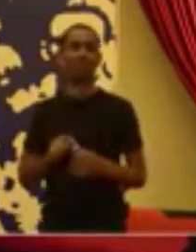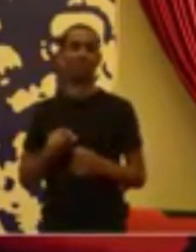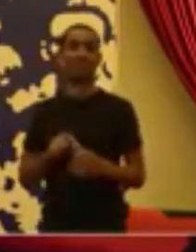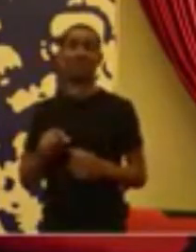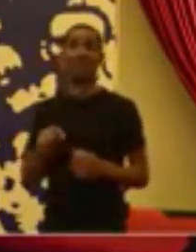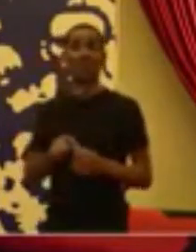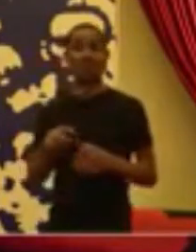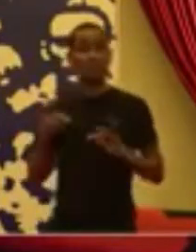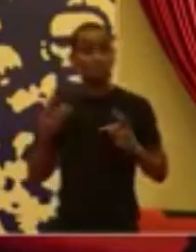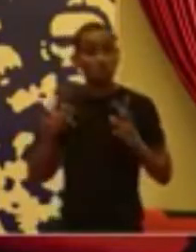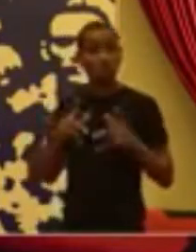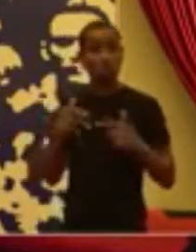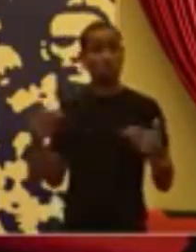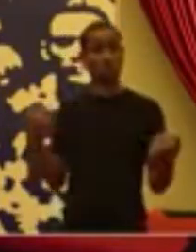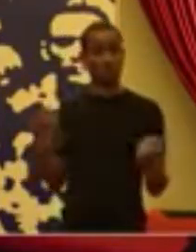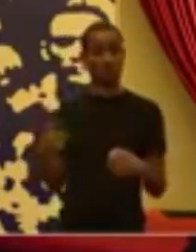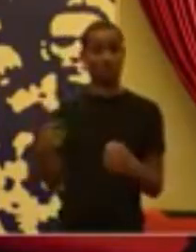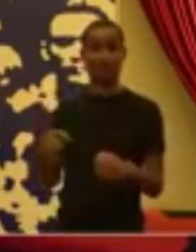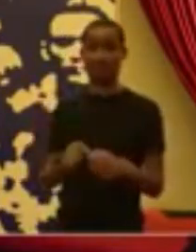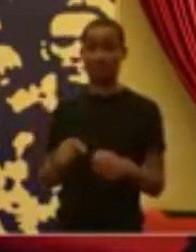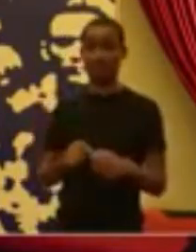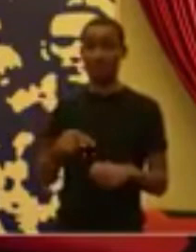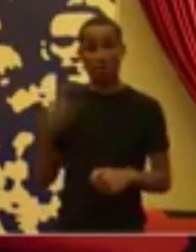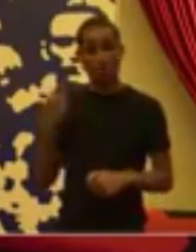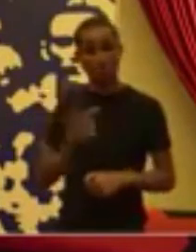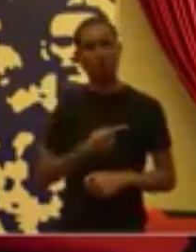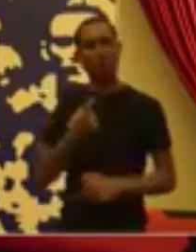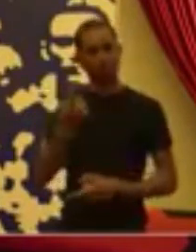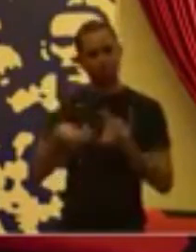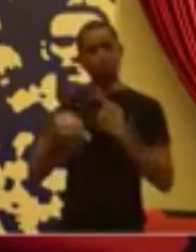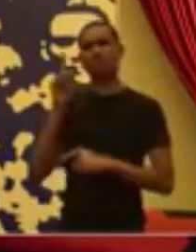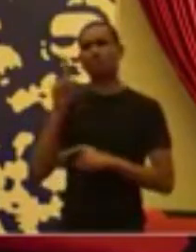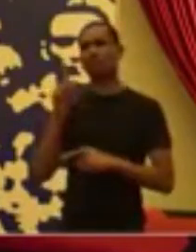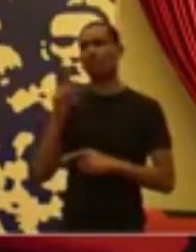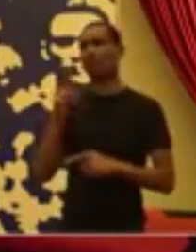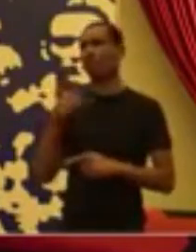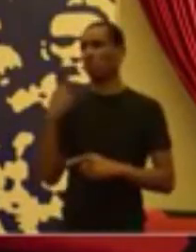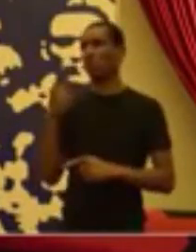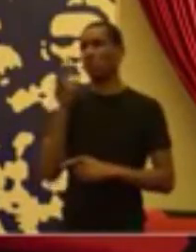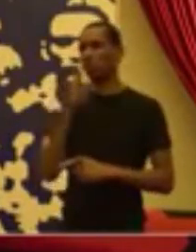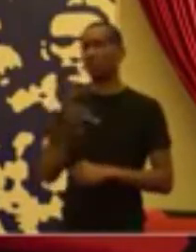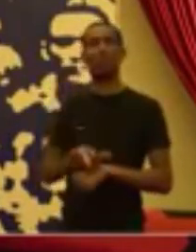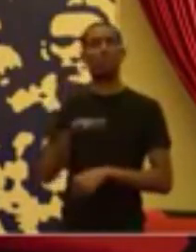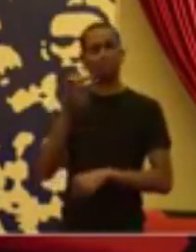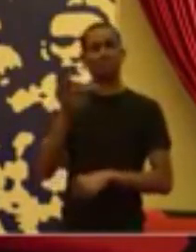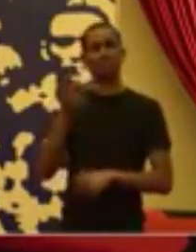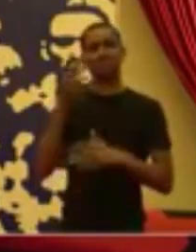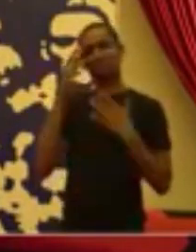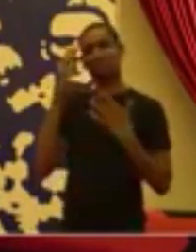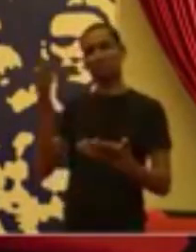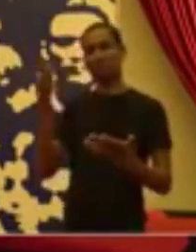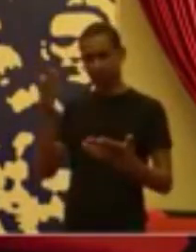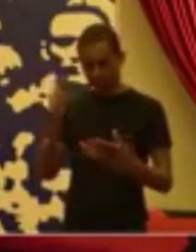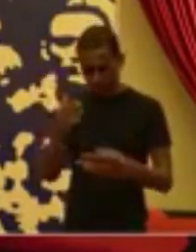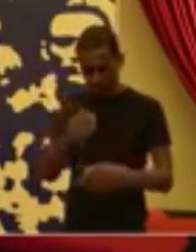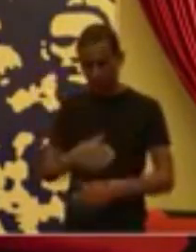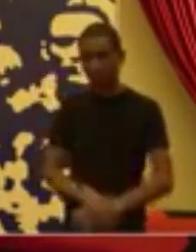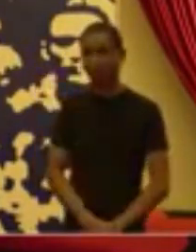é preciso fazer, estamos crescendo muito e ainda fomos premiados. Muito obrigada.